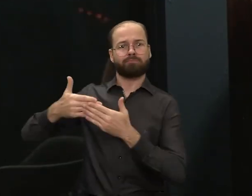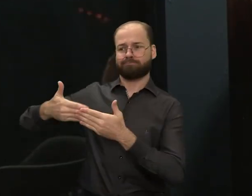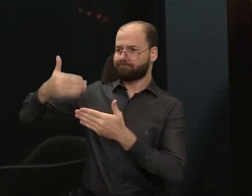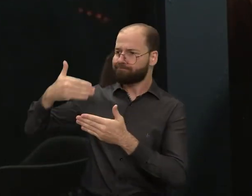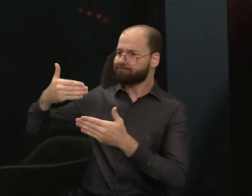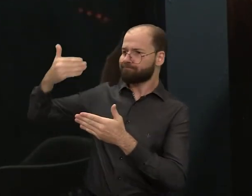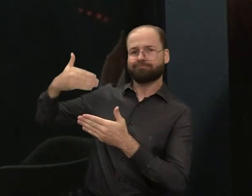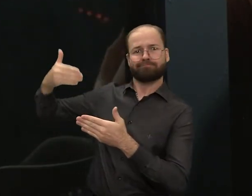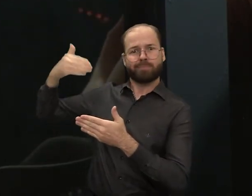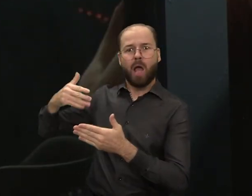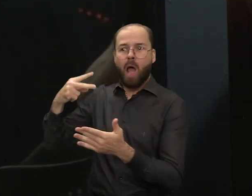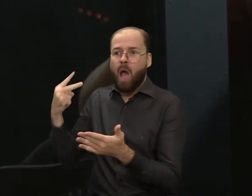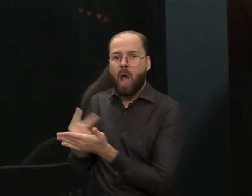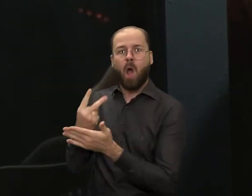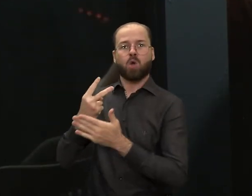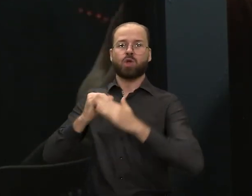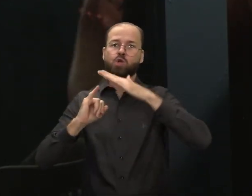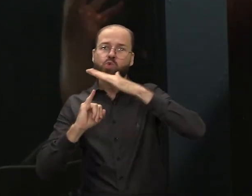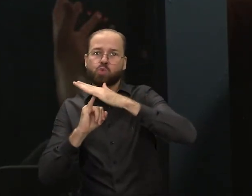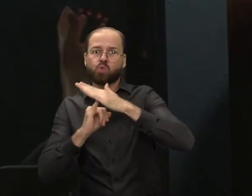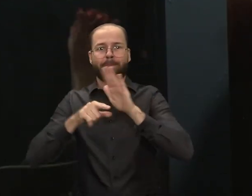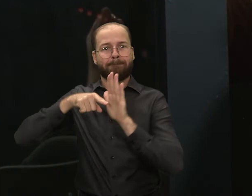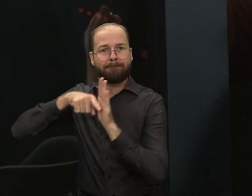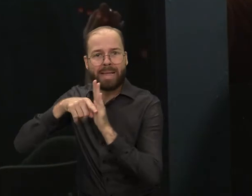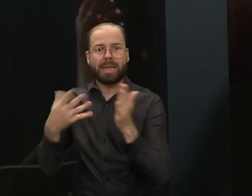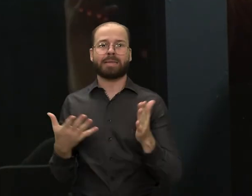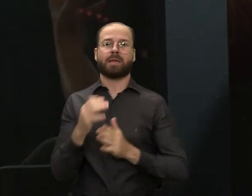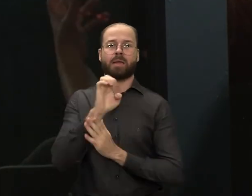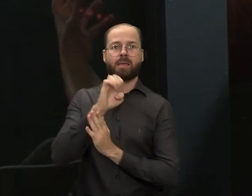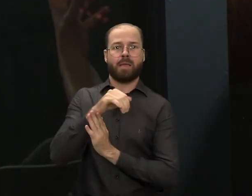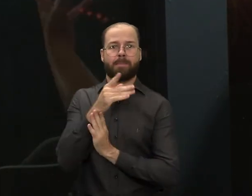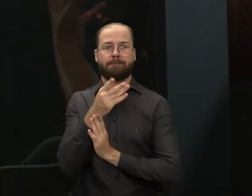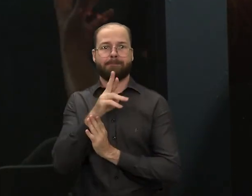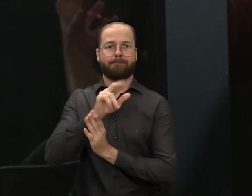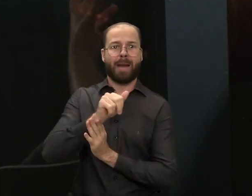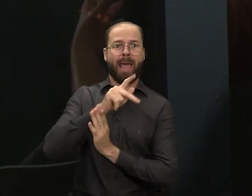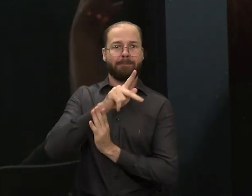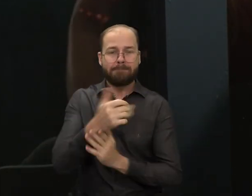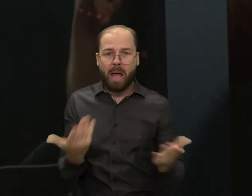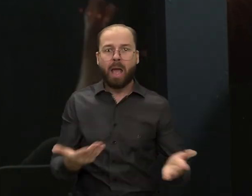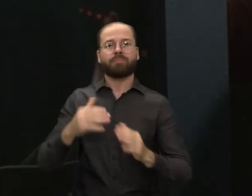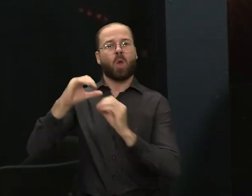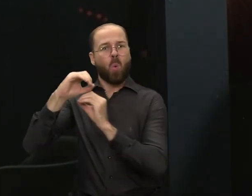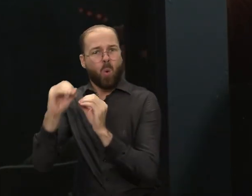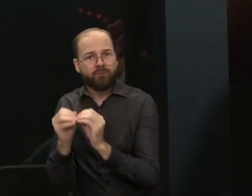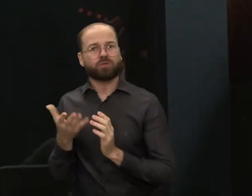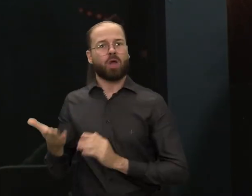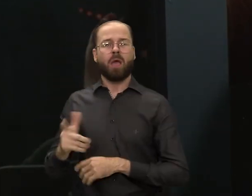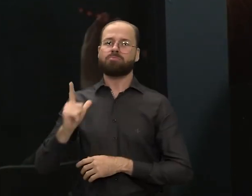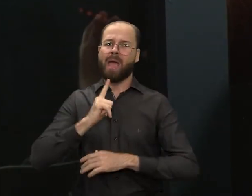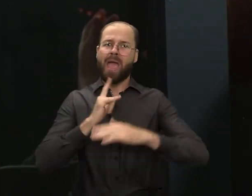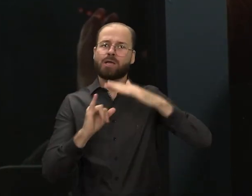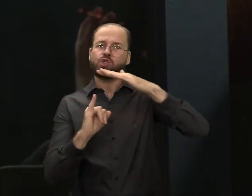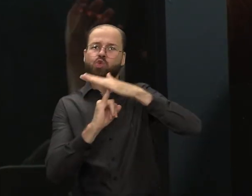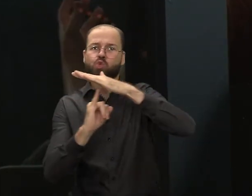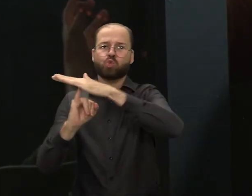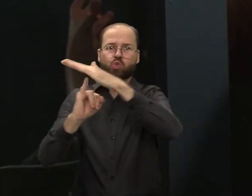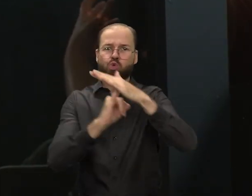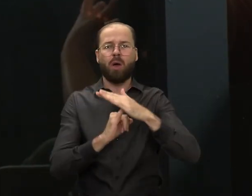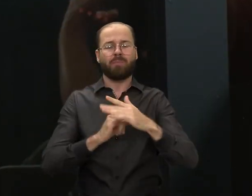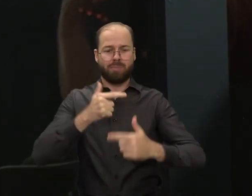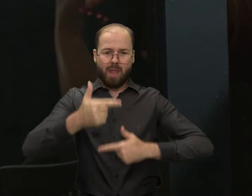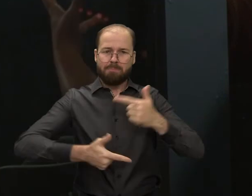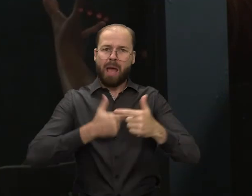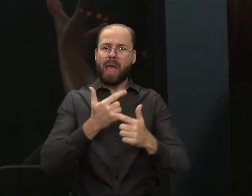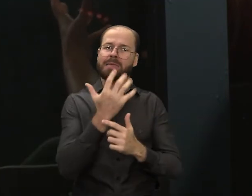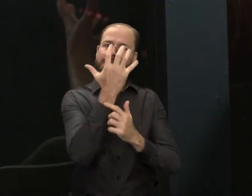instituições de pesquisa, pela UFG, pela Embrapa, muitas instituições que trabalham com pesquisa e